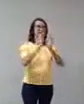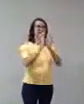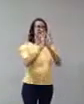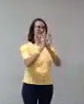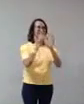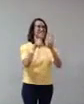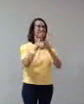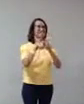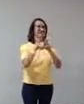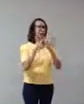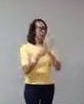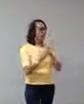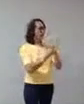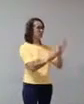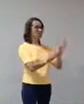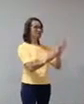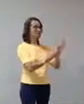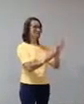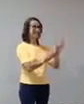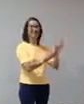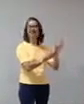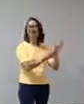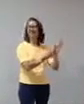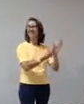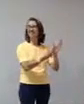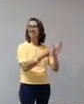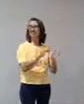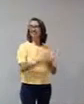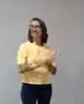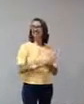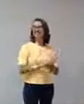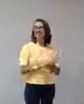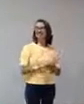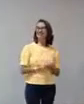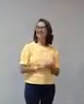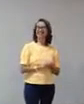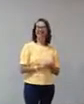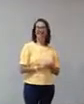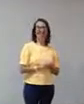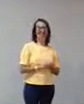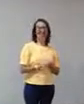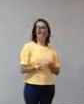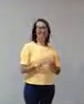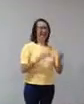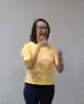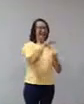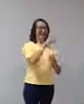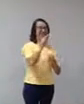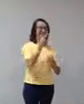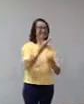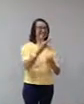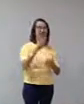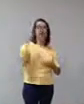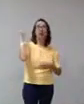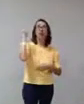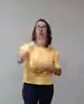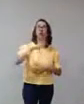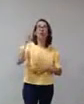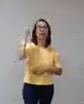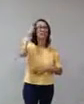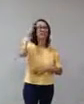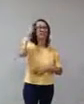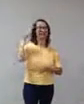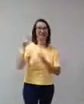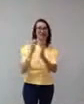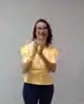quando eu mostrei para ele, pedindo para ele, para essa imagem dele fazer parte da exposição, ele disse, eu jamais teria visto isso, mas